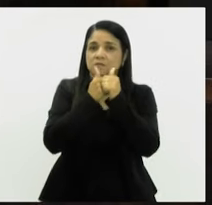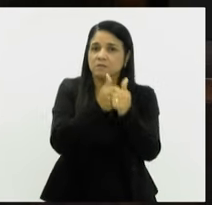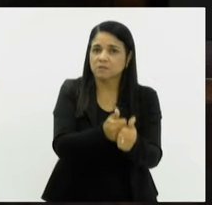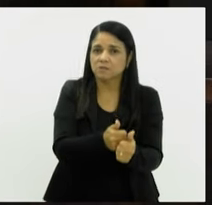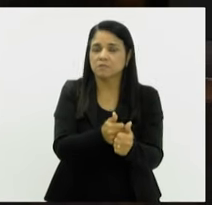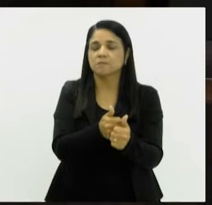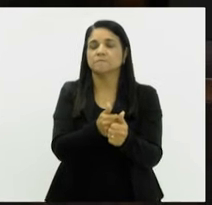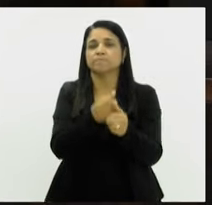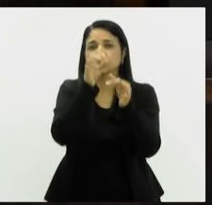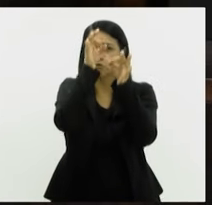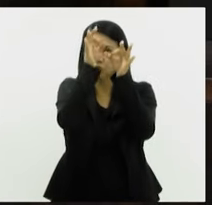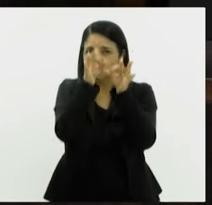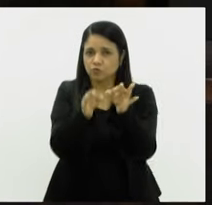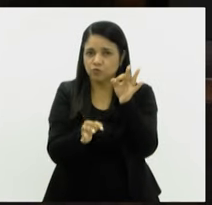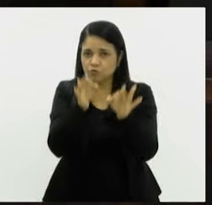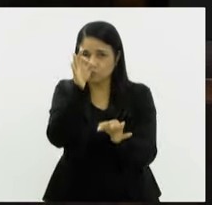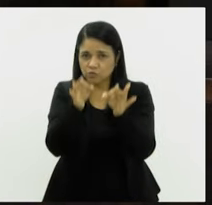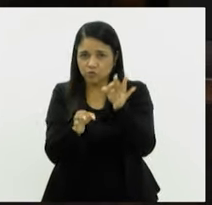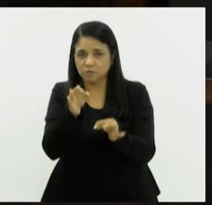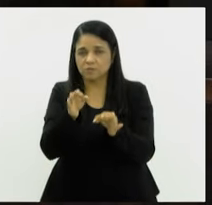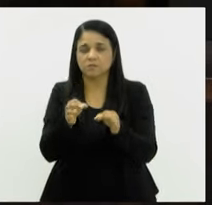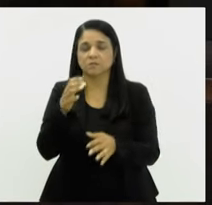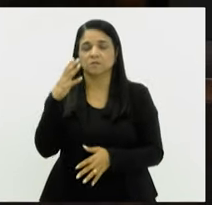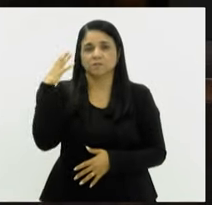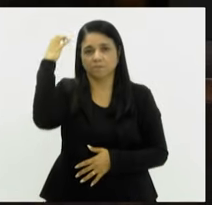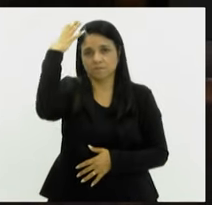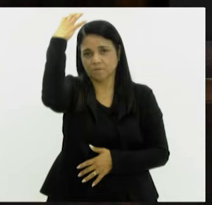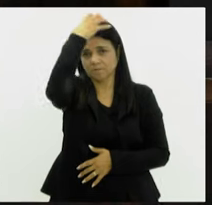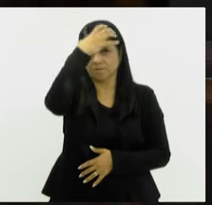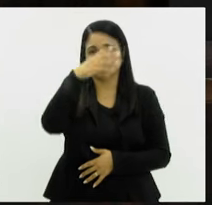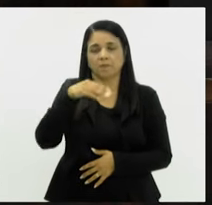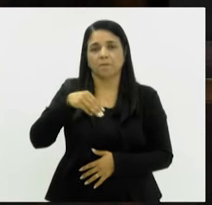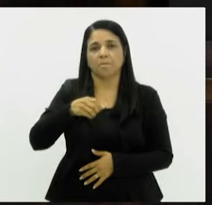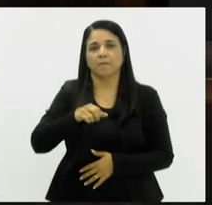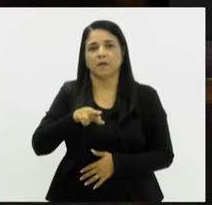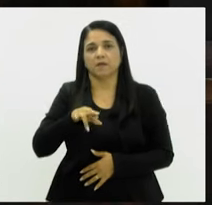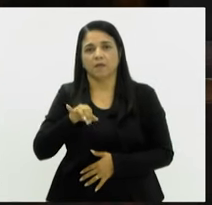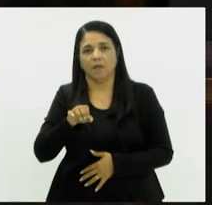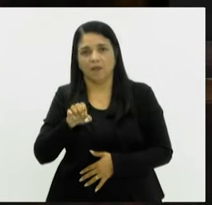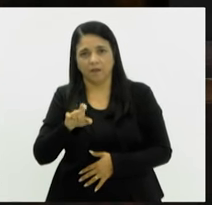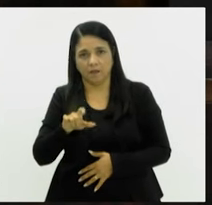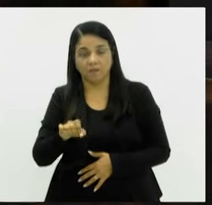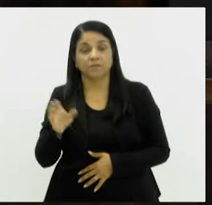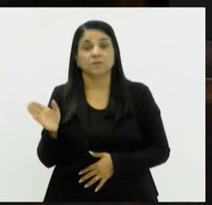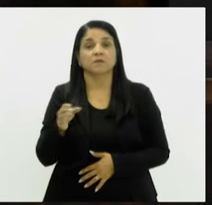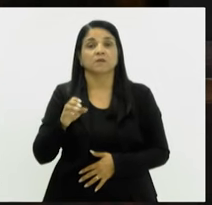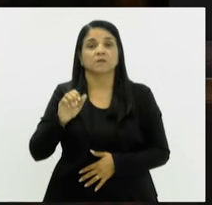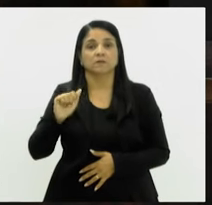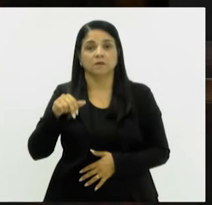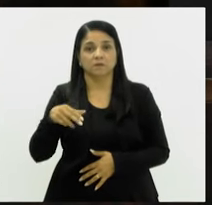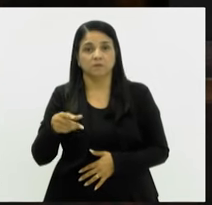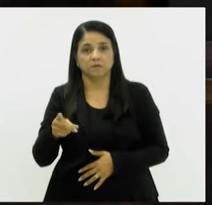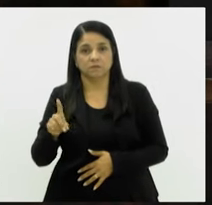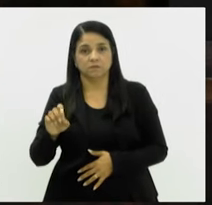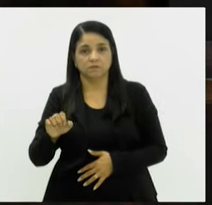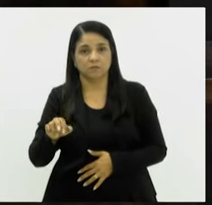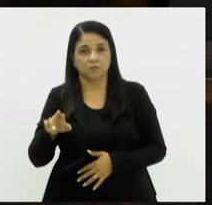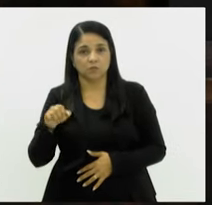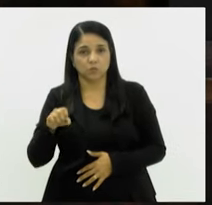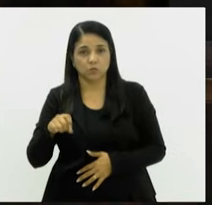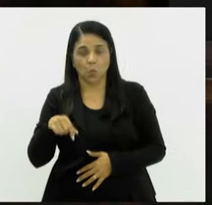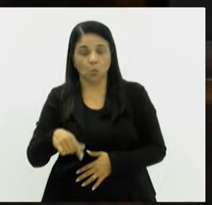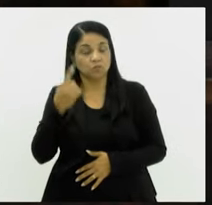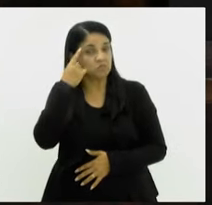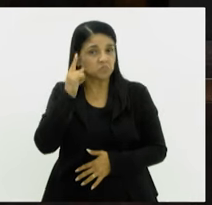busca de justiça para Marielle e Anderson, mas entendendo que 6 anos sem sabermos quem mandou matar